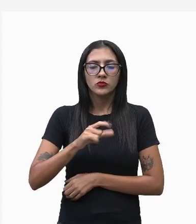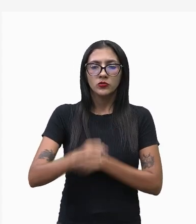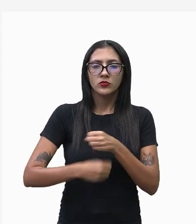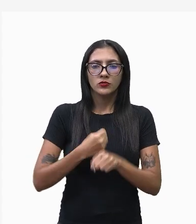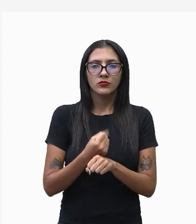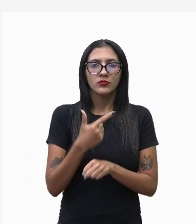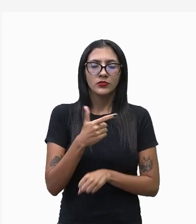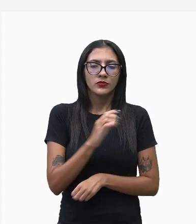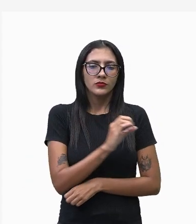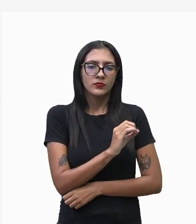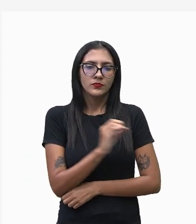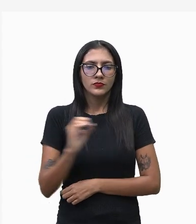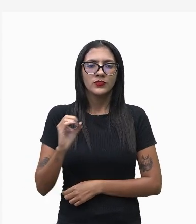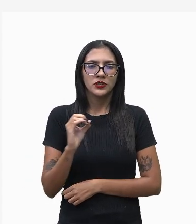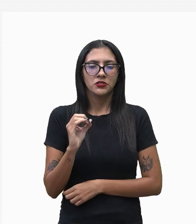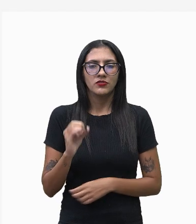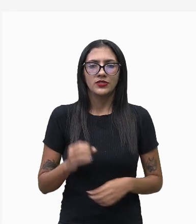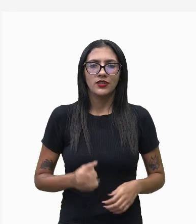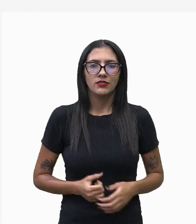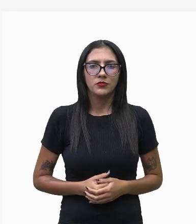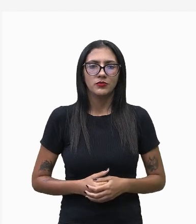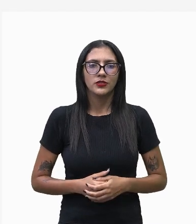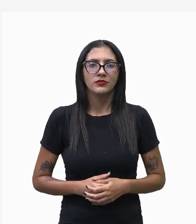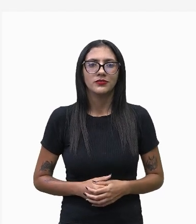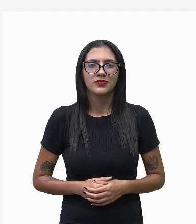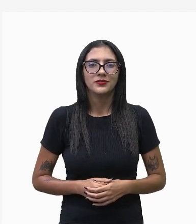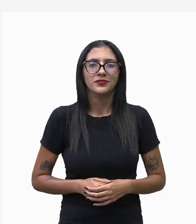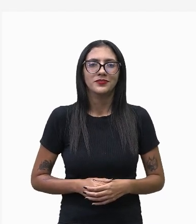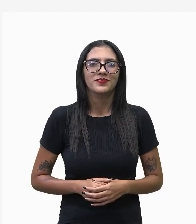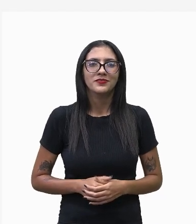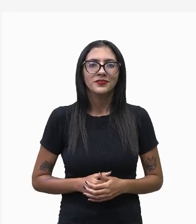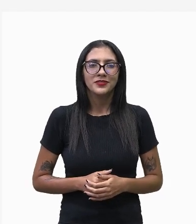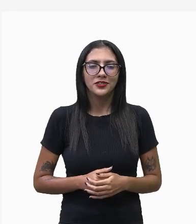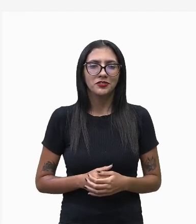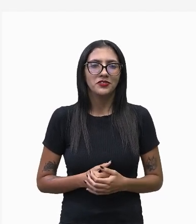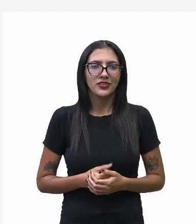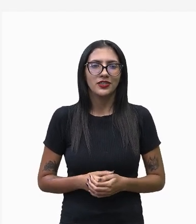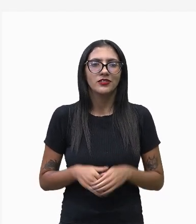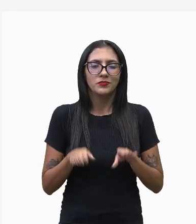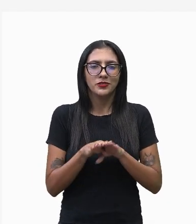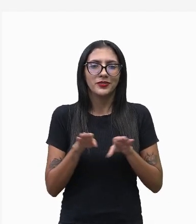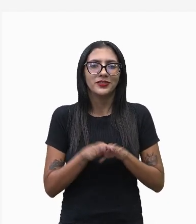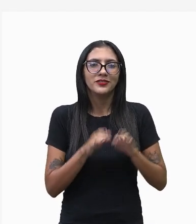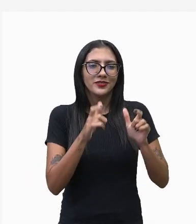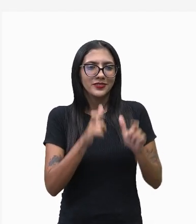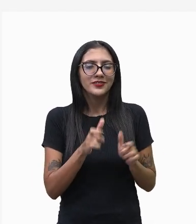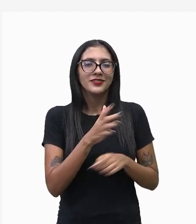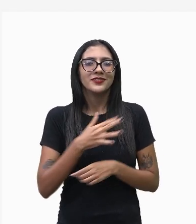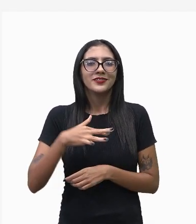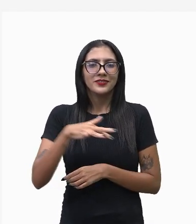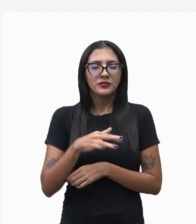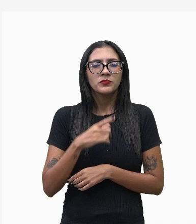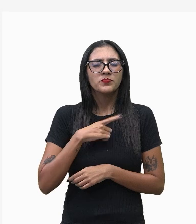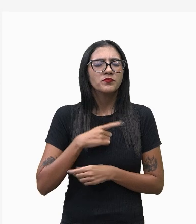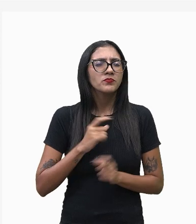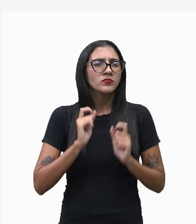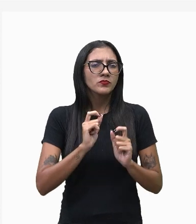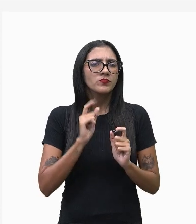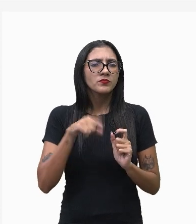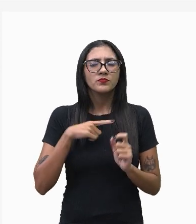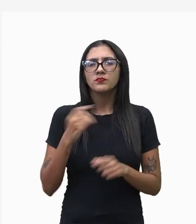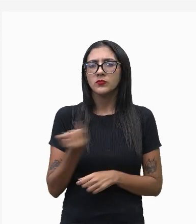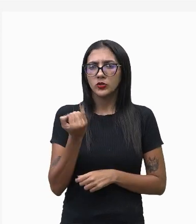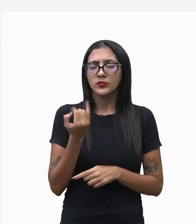2000. Aí, gente, essas unidades de conservação são fundamentais para quê? Então,